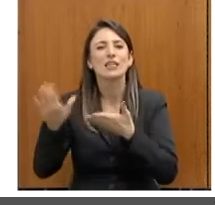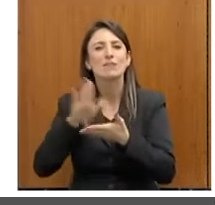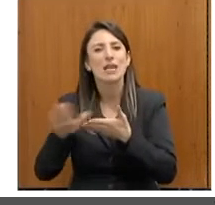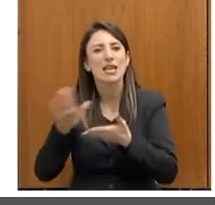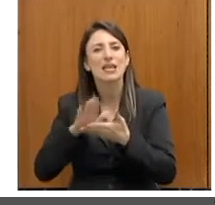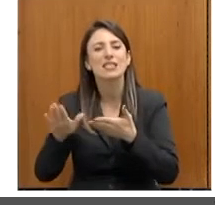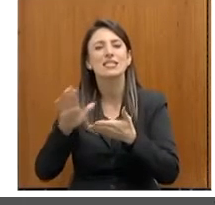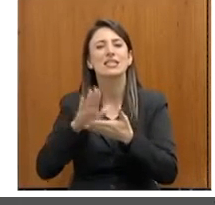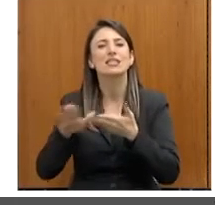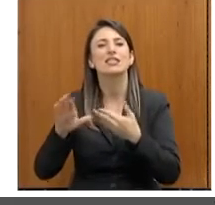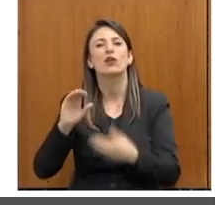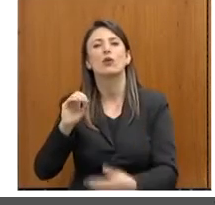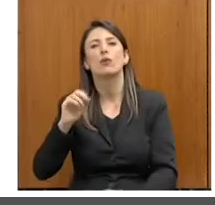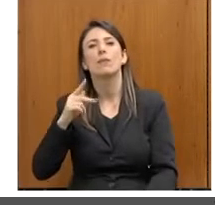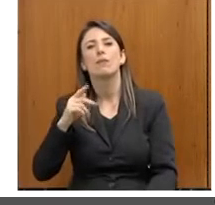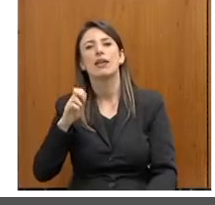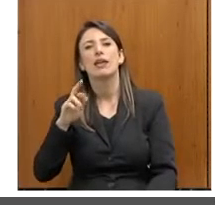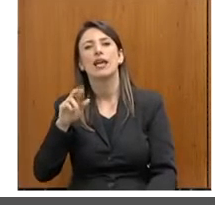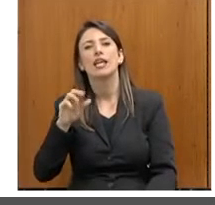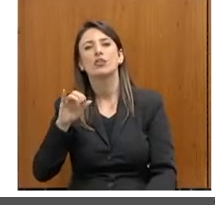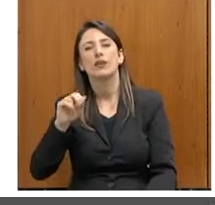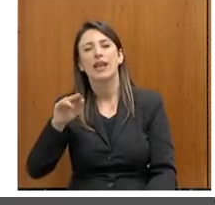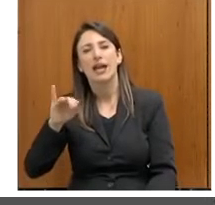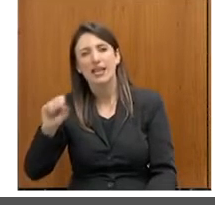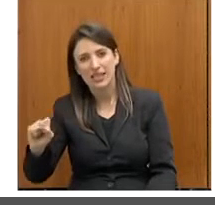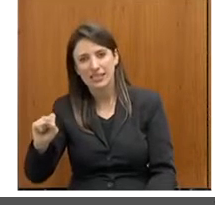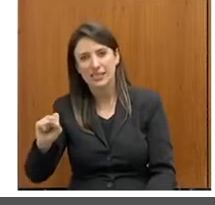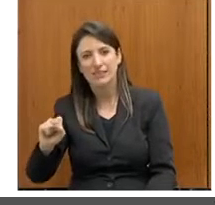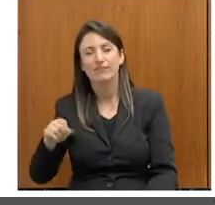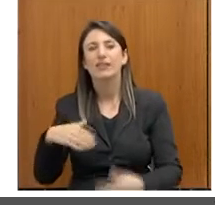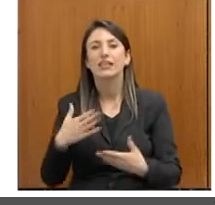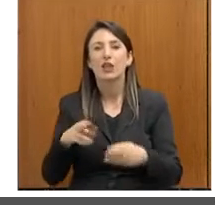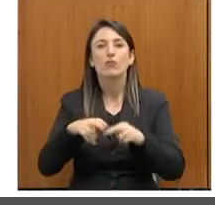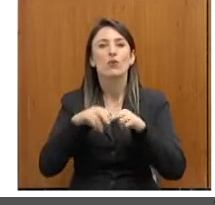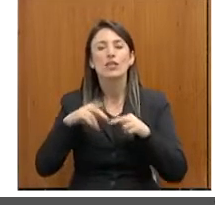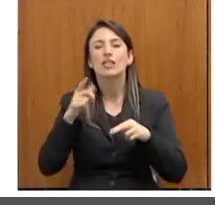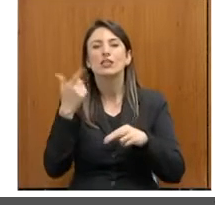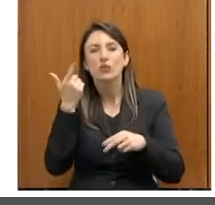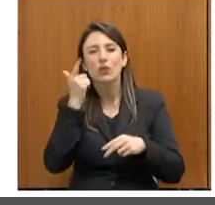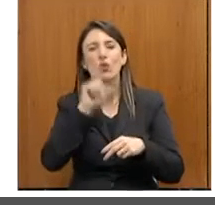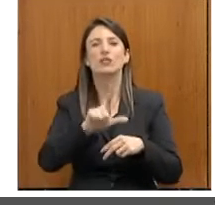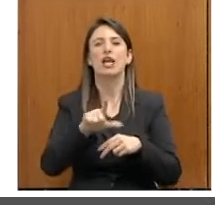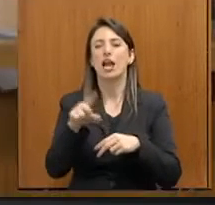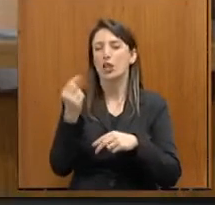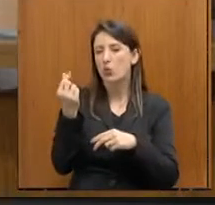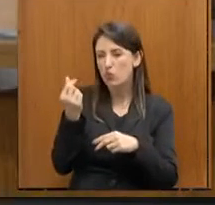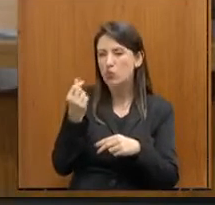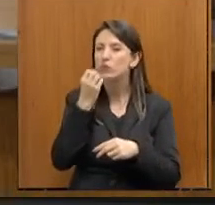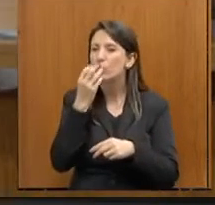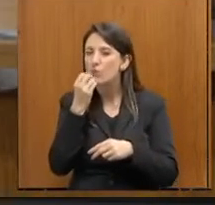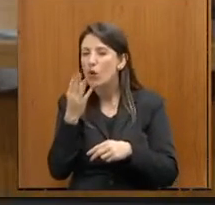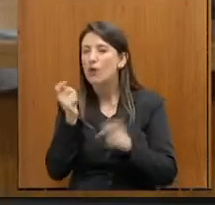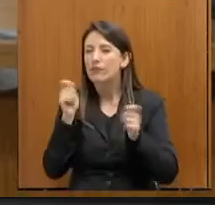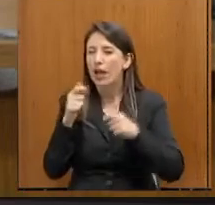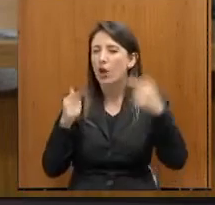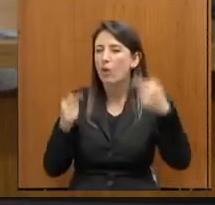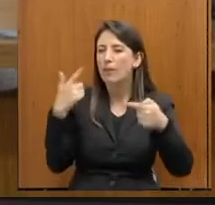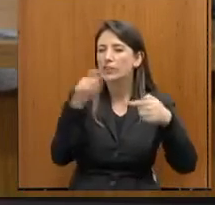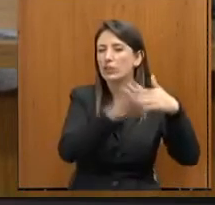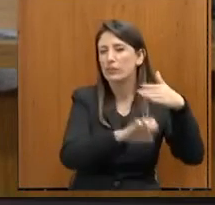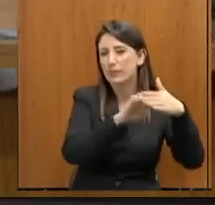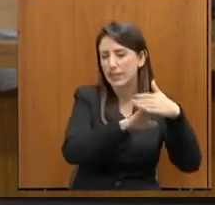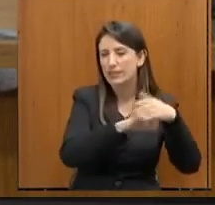estabelecidas pela agência é isso que garante custos competitivos para cm né em 2018 nós estávamos